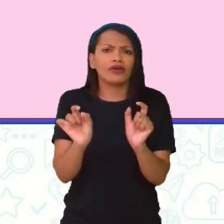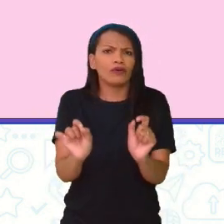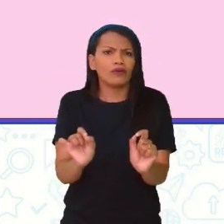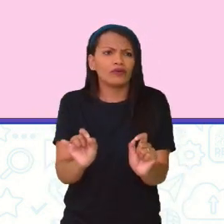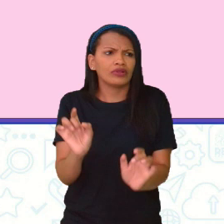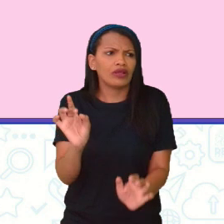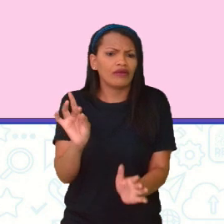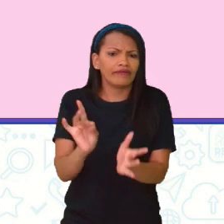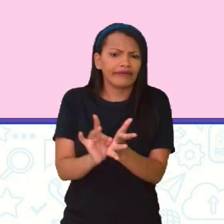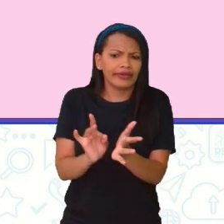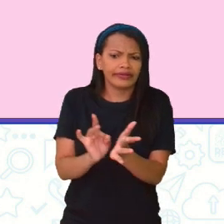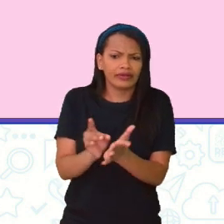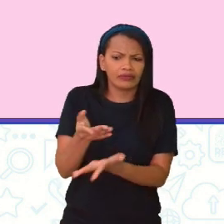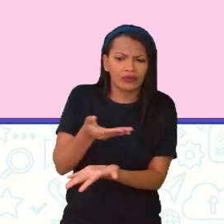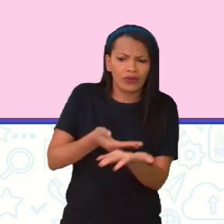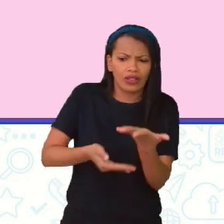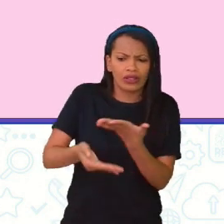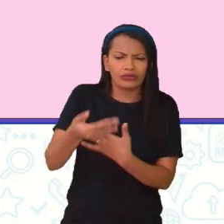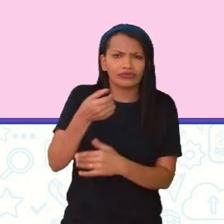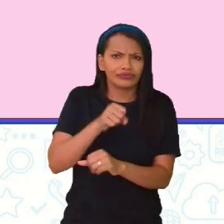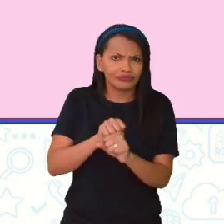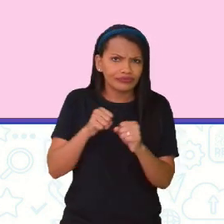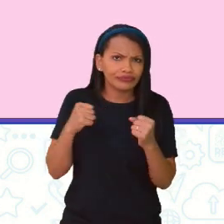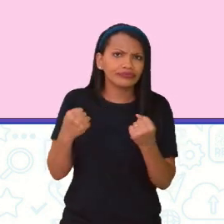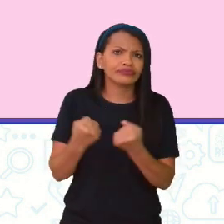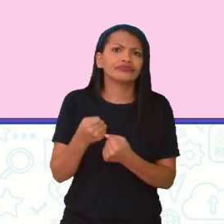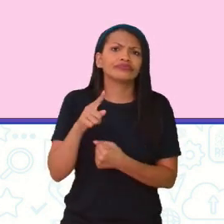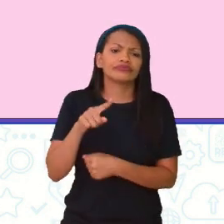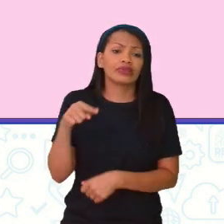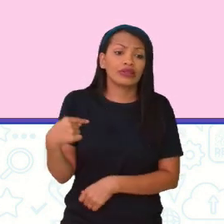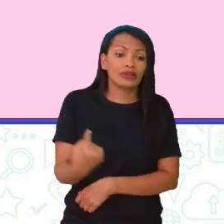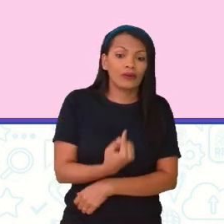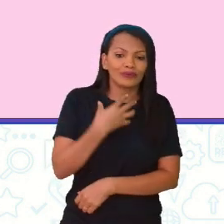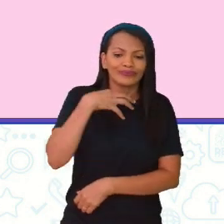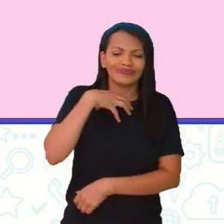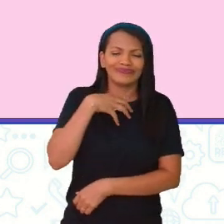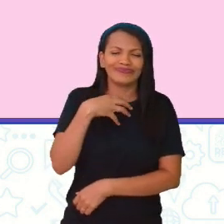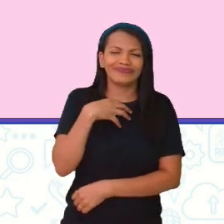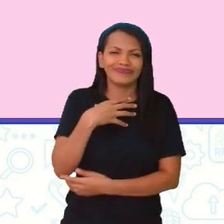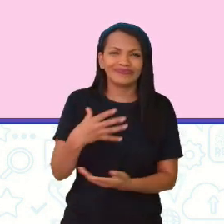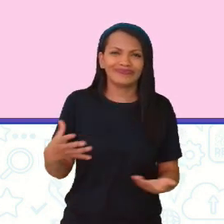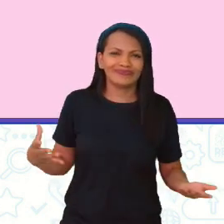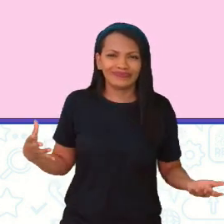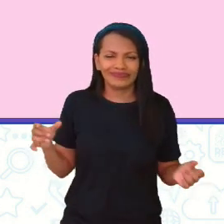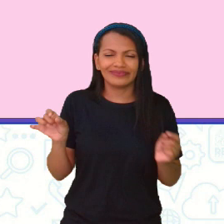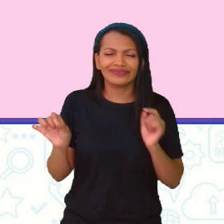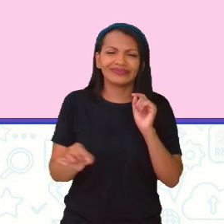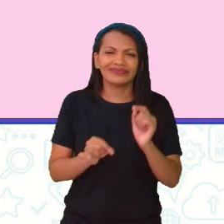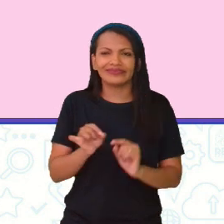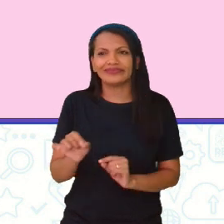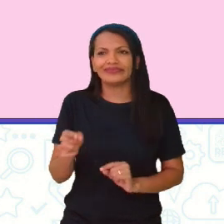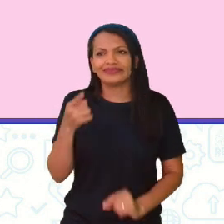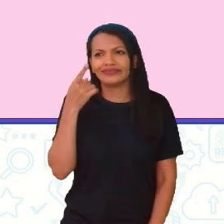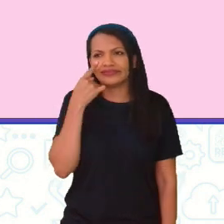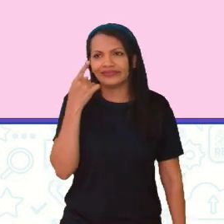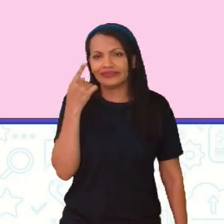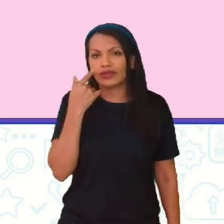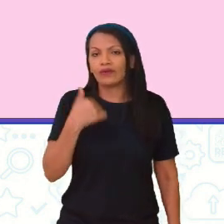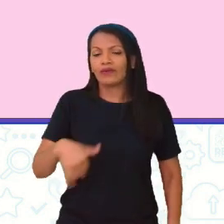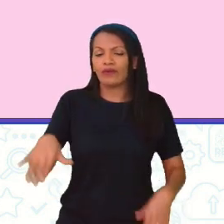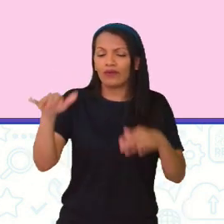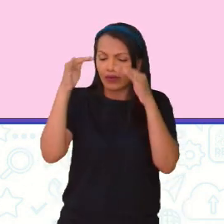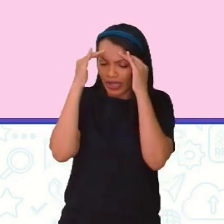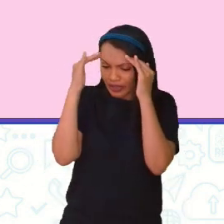na realidade, nas relações da sociedade, são os nossos sentimentos. E o grande respeito